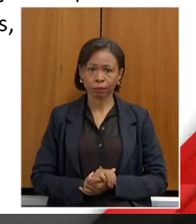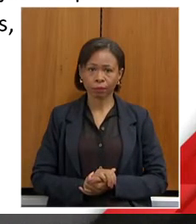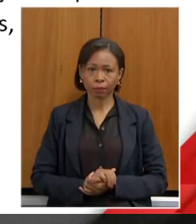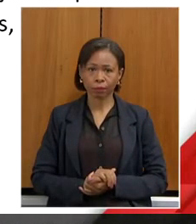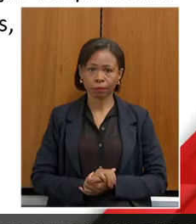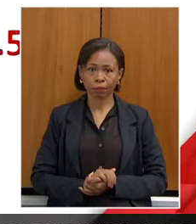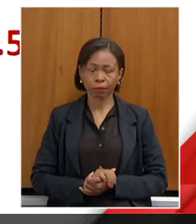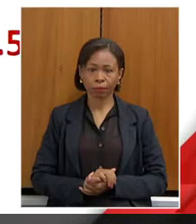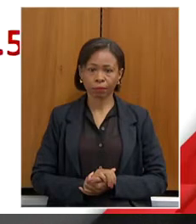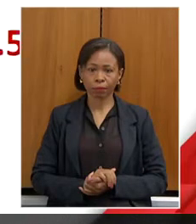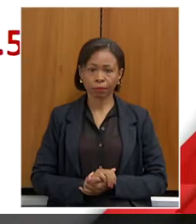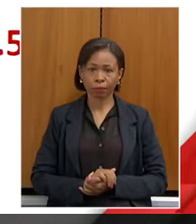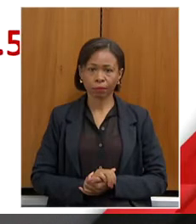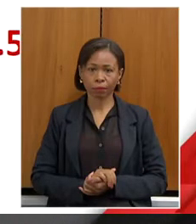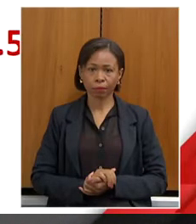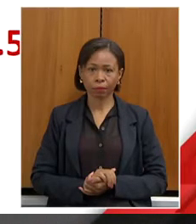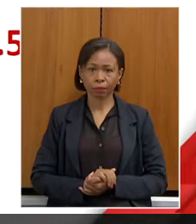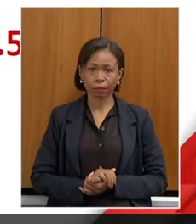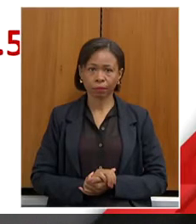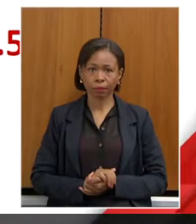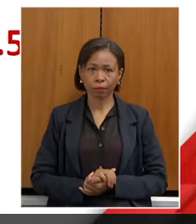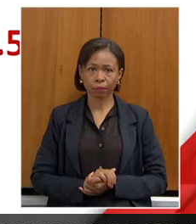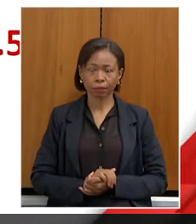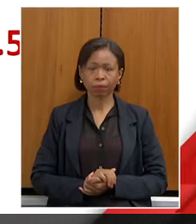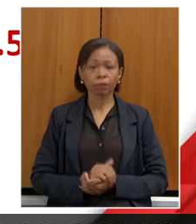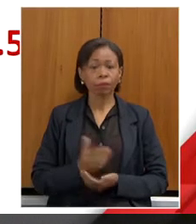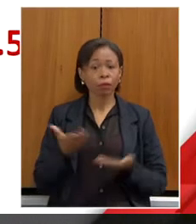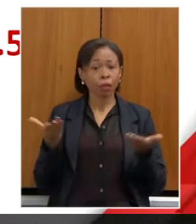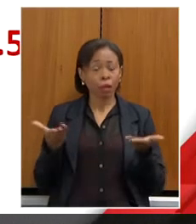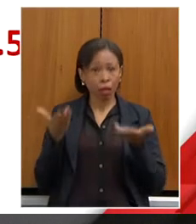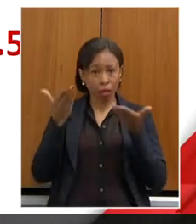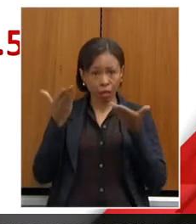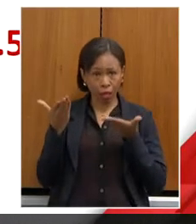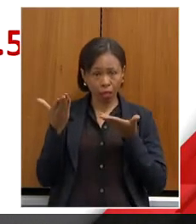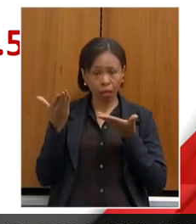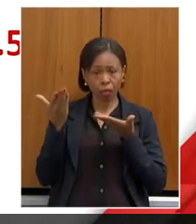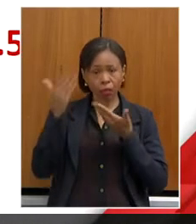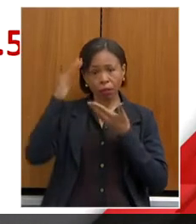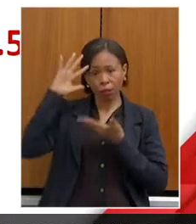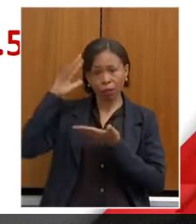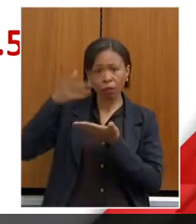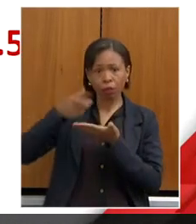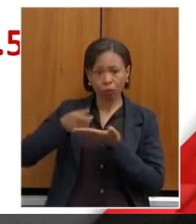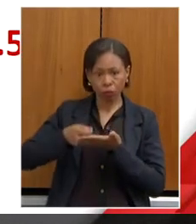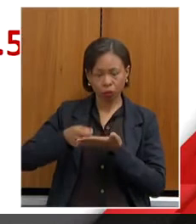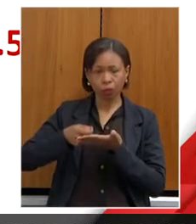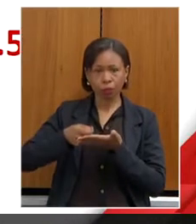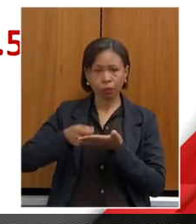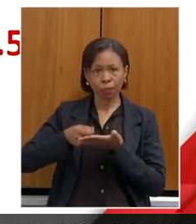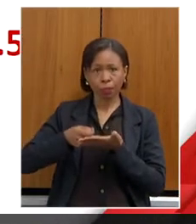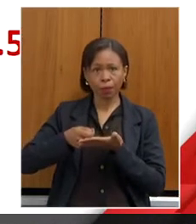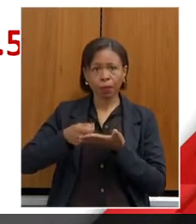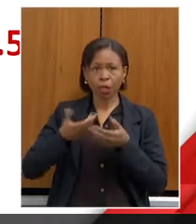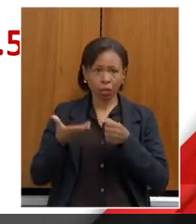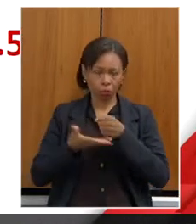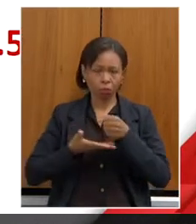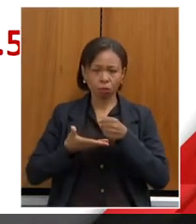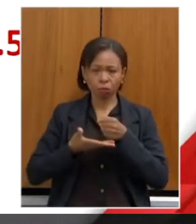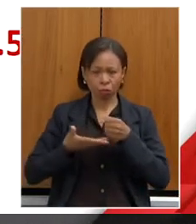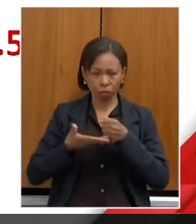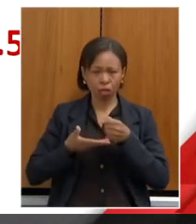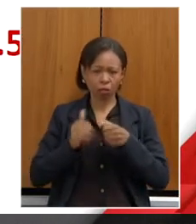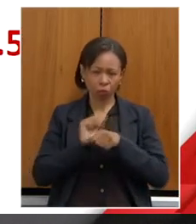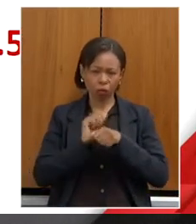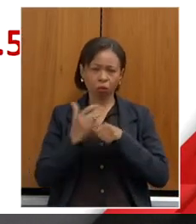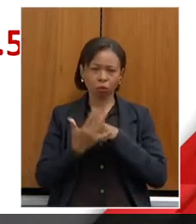Próximo. Essa outra deliberação é incentivos a custo de ação primária diante da COVID. Mais de 90 milhões